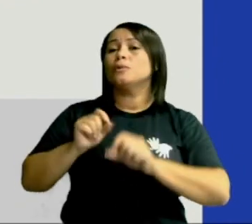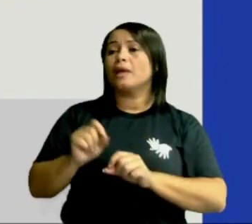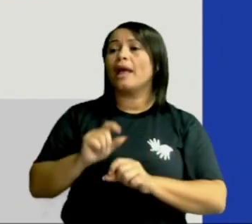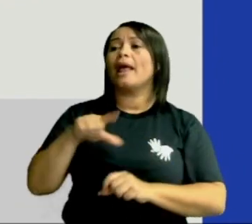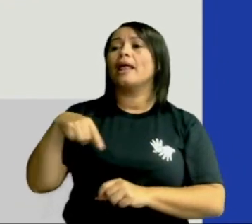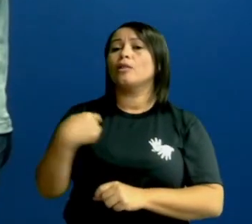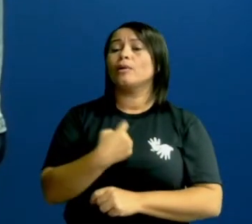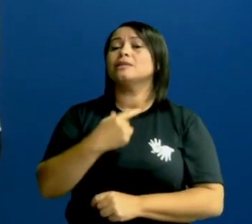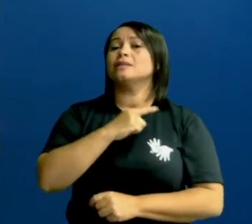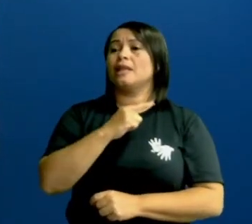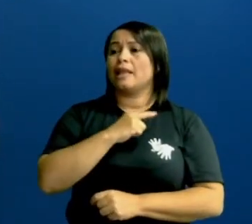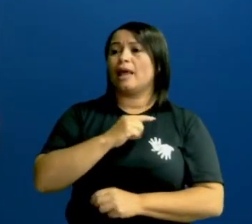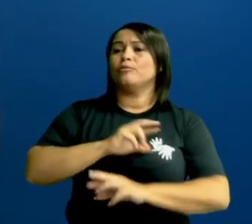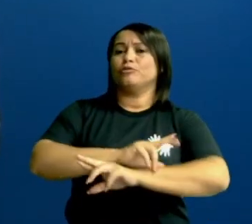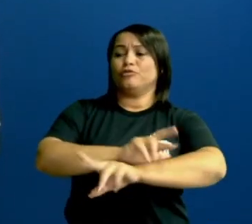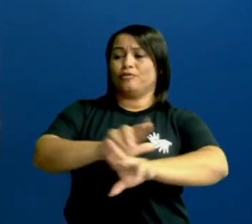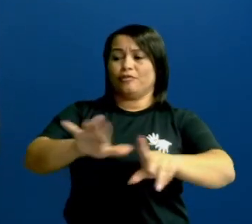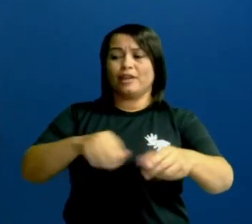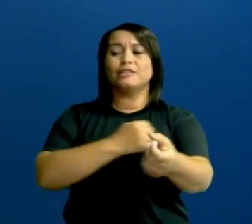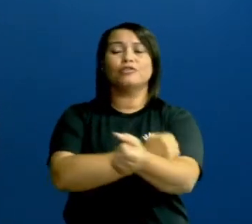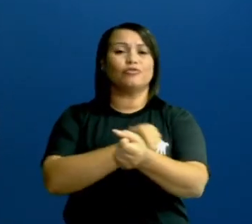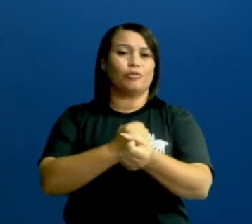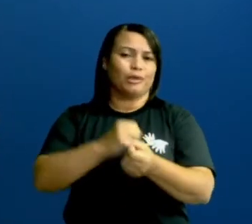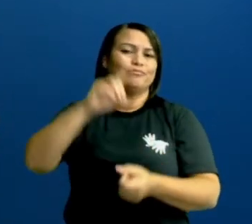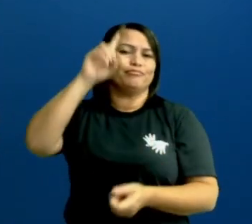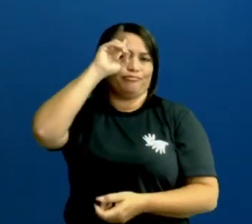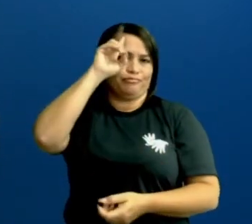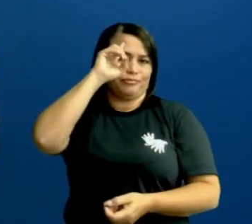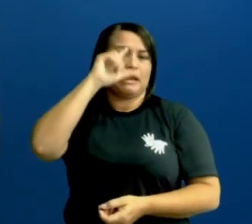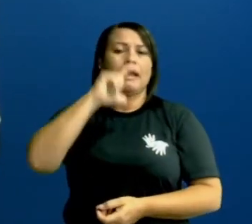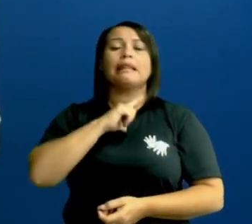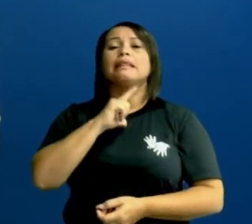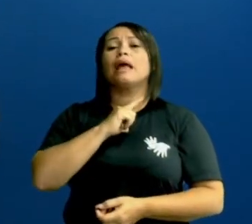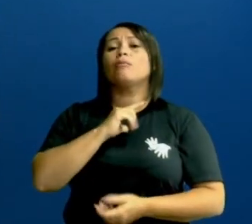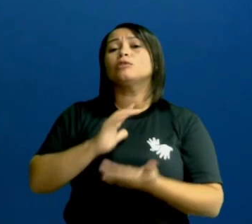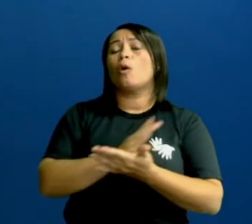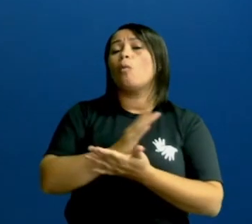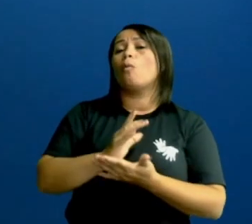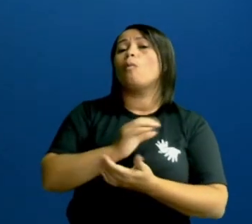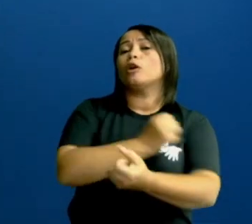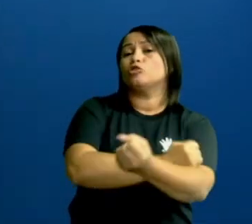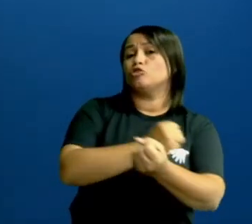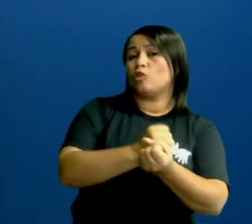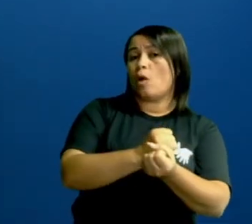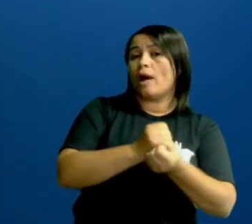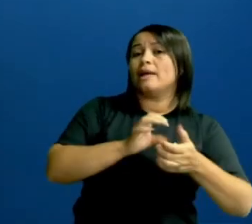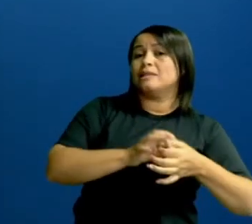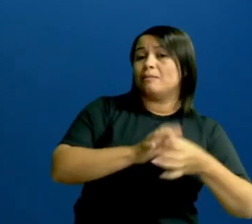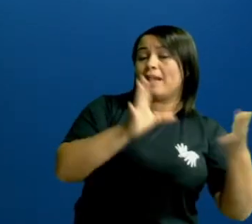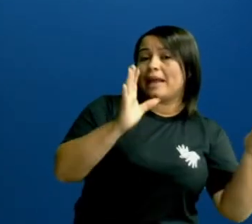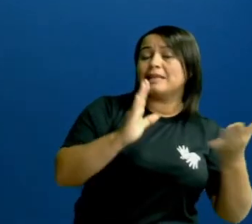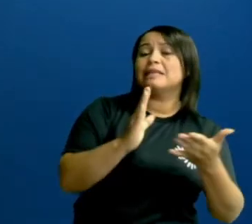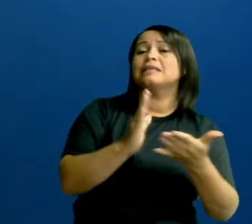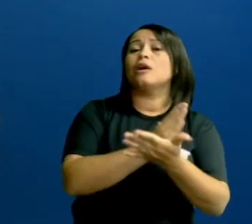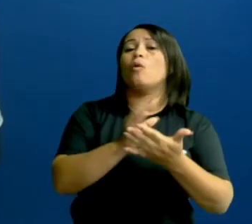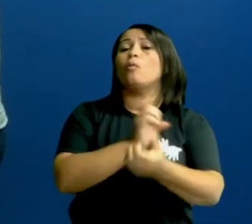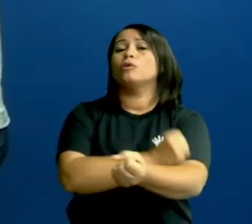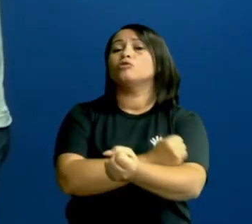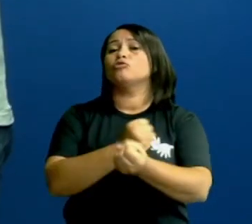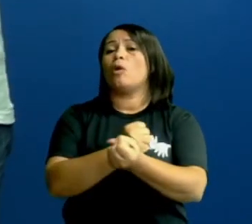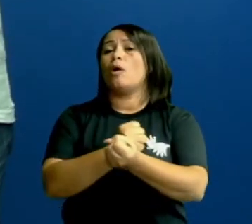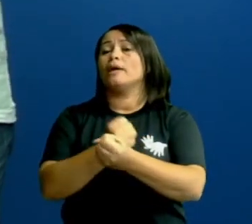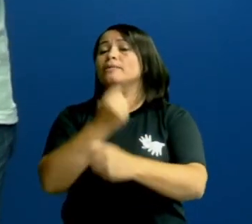nós temos muitas drogas no nosso dia a dia. Drogas legais, lícitas, e também drogas ilegais, como drogas